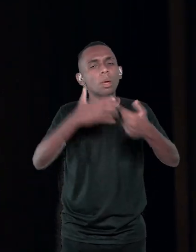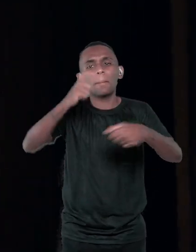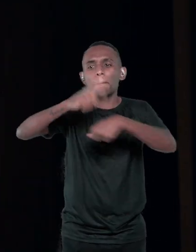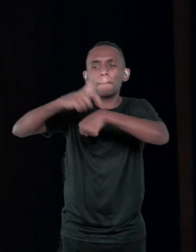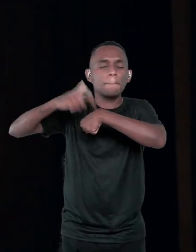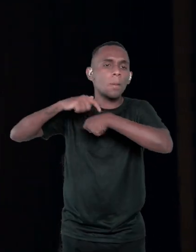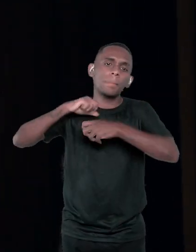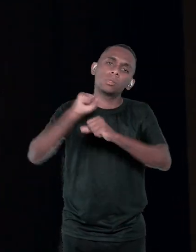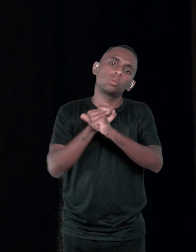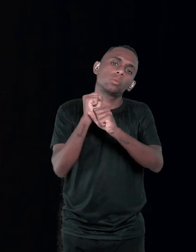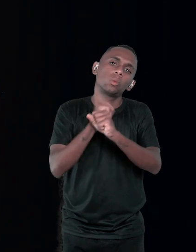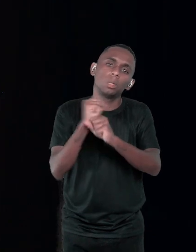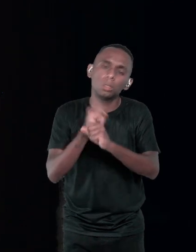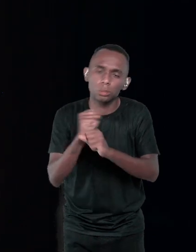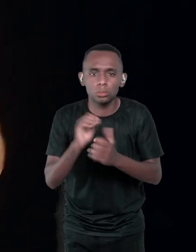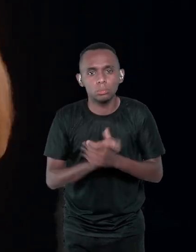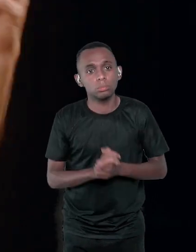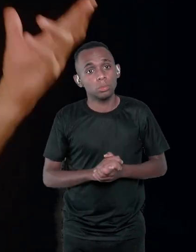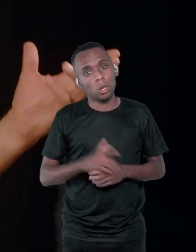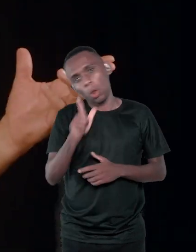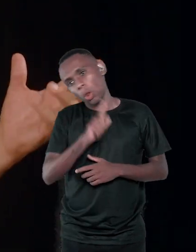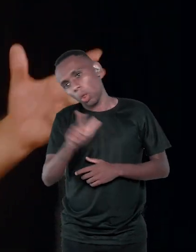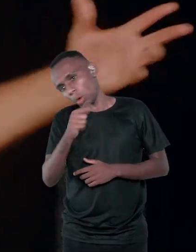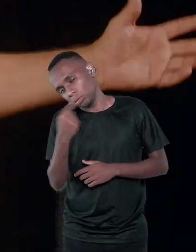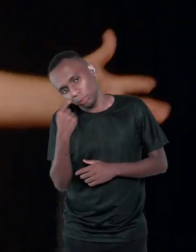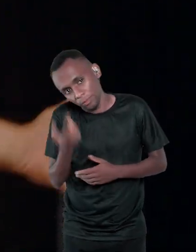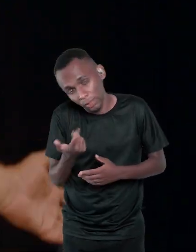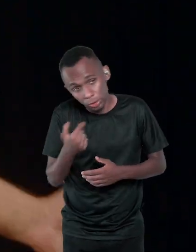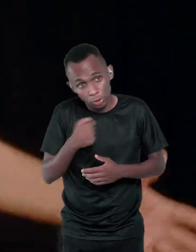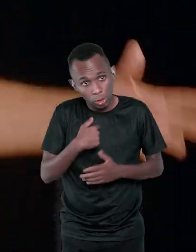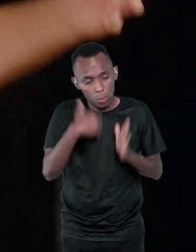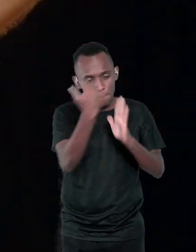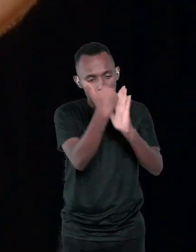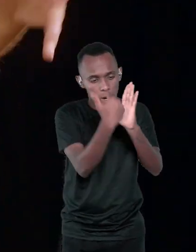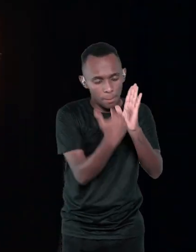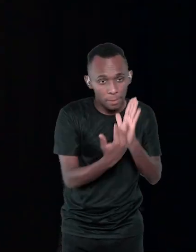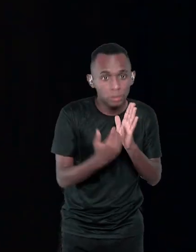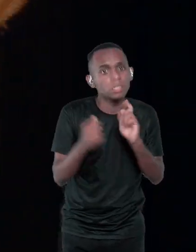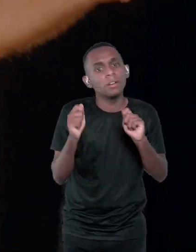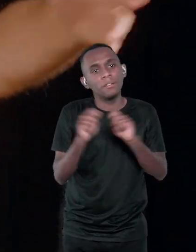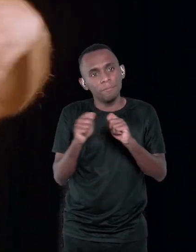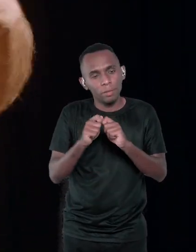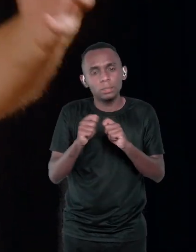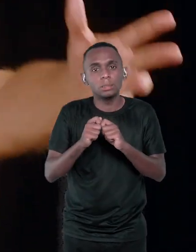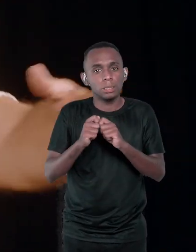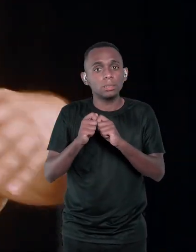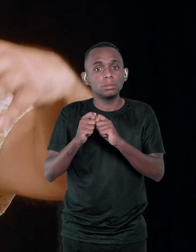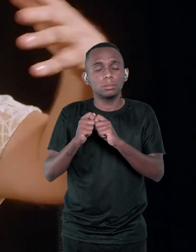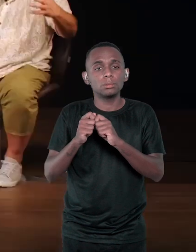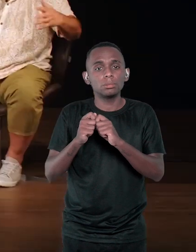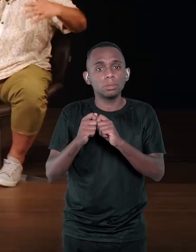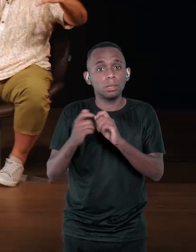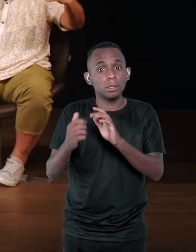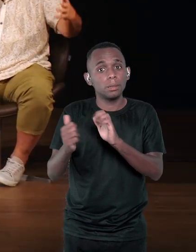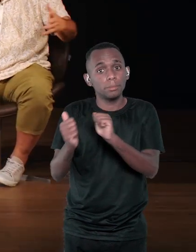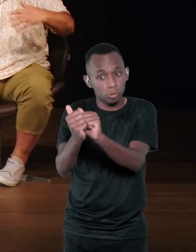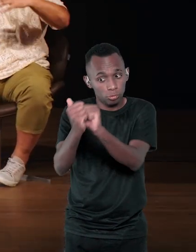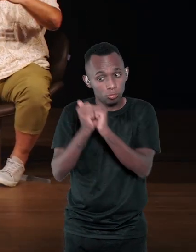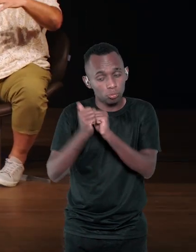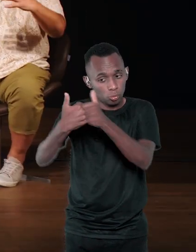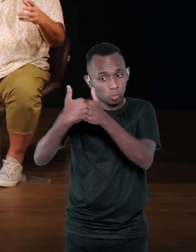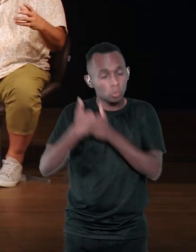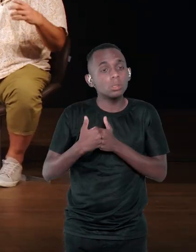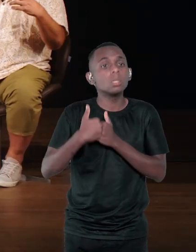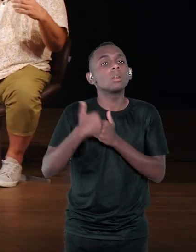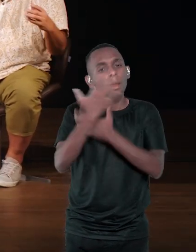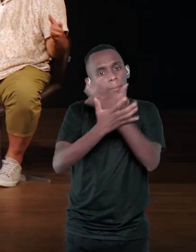época do ano. Né? E, claro, veja, eu estou fazendo uma playlist, convido vocês a me seguirem na Deezer, no Spotify, Zeca Camargo,